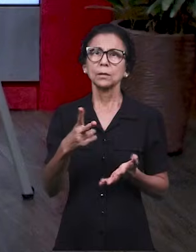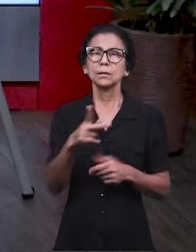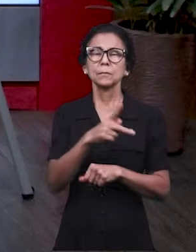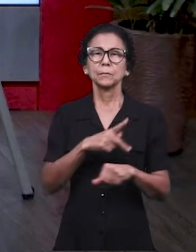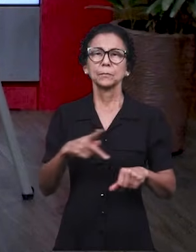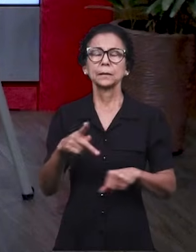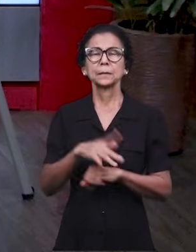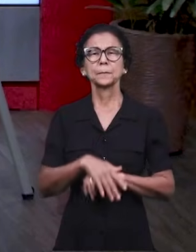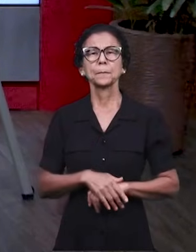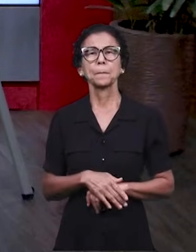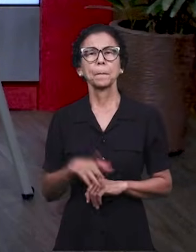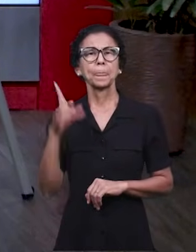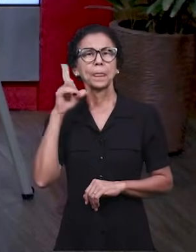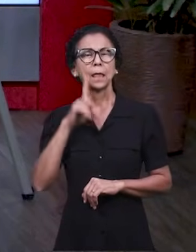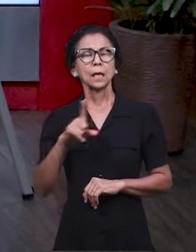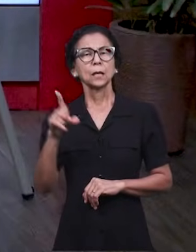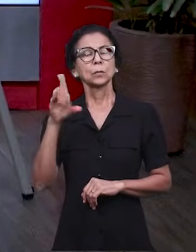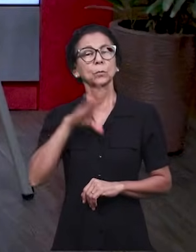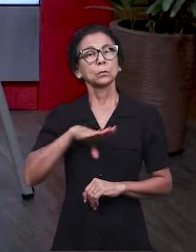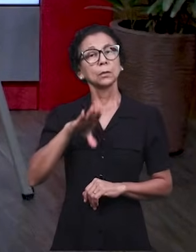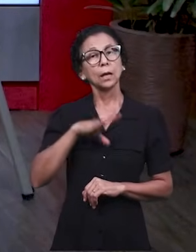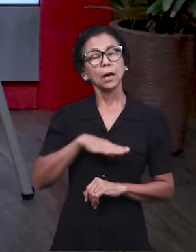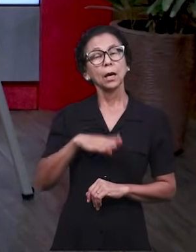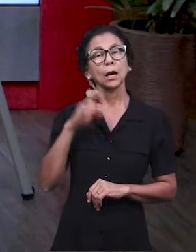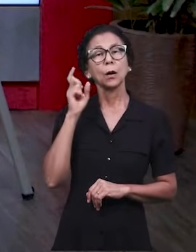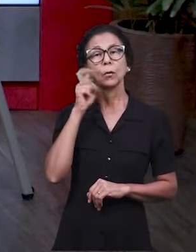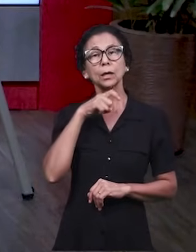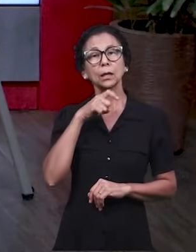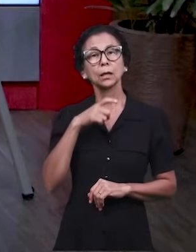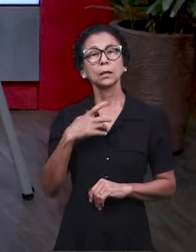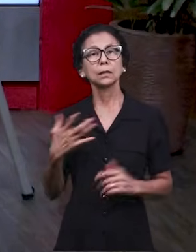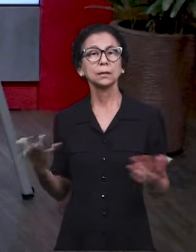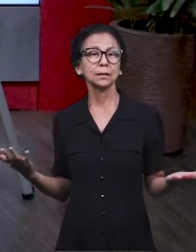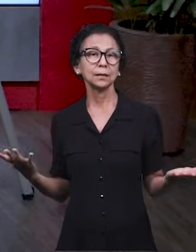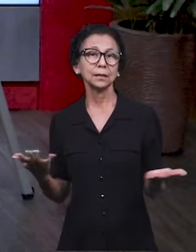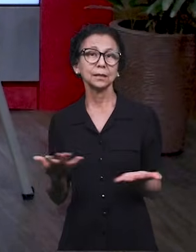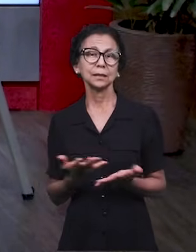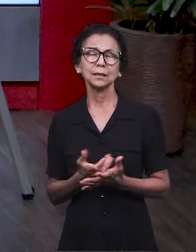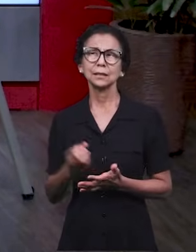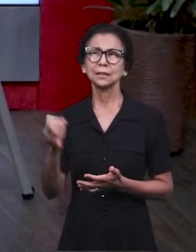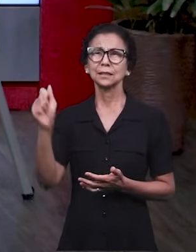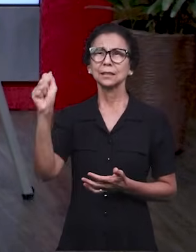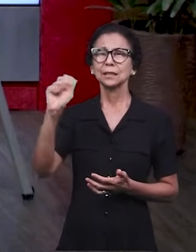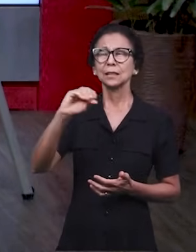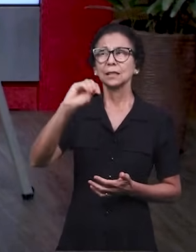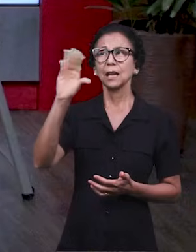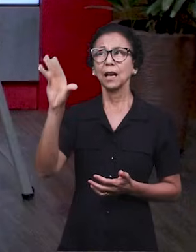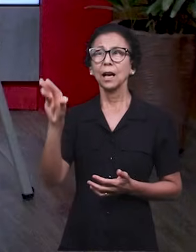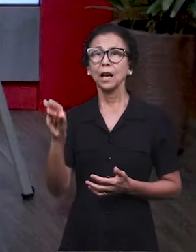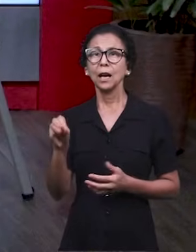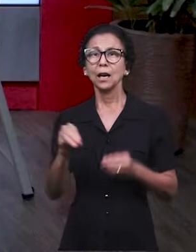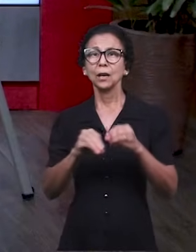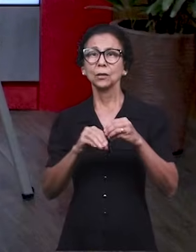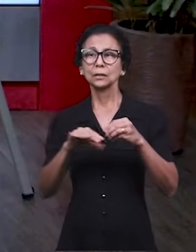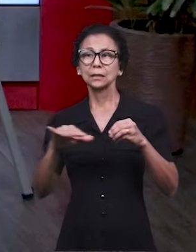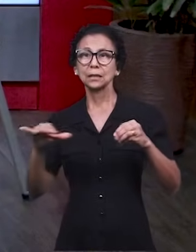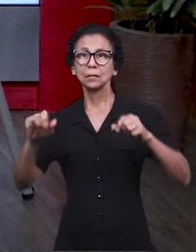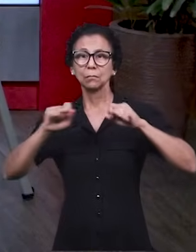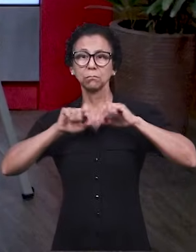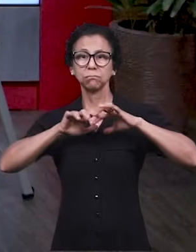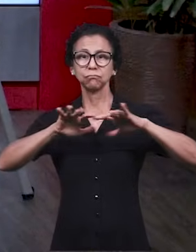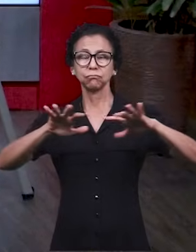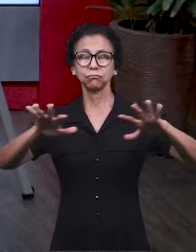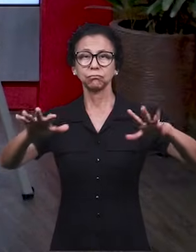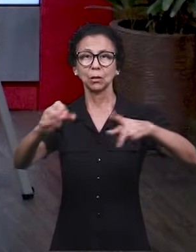Portugal, outros países da Europa, Ucrânia. E hoje a obra, inclusive na África, né, na Oceania, se expandiu bastante. É